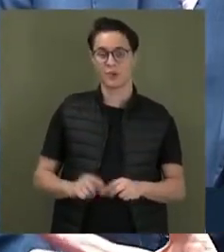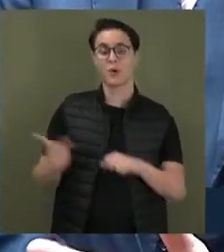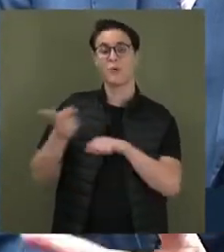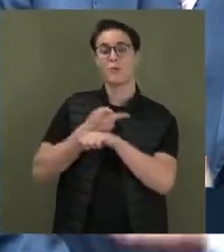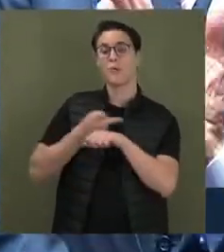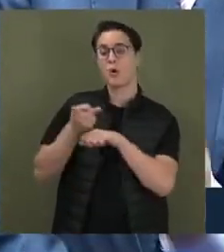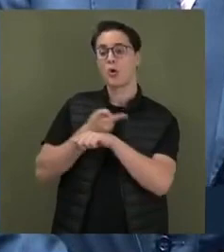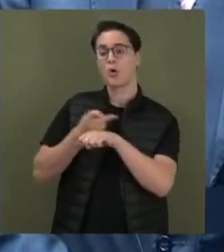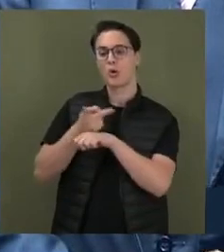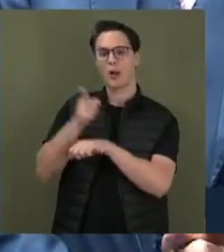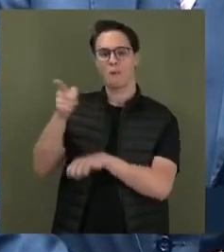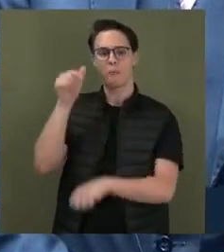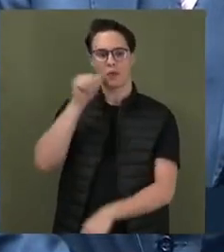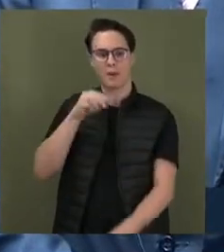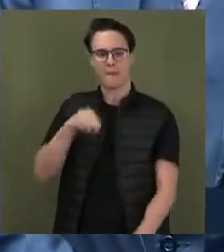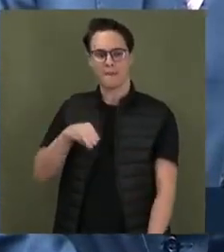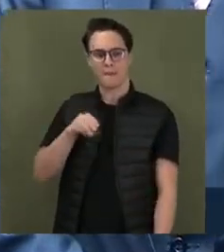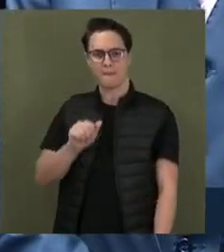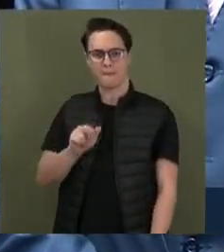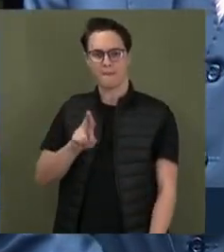Corina.